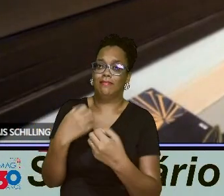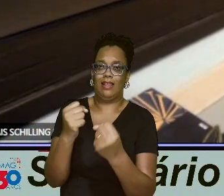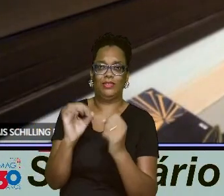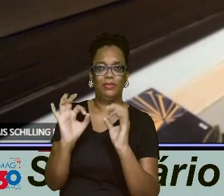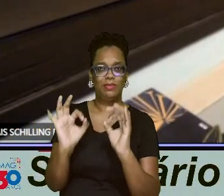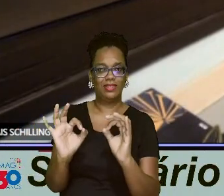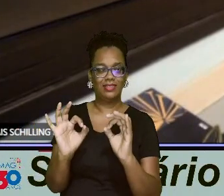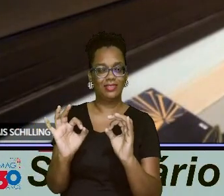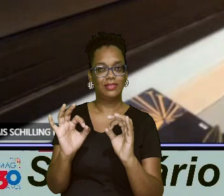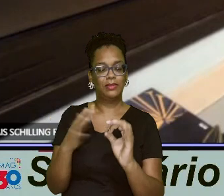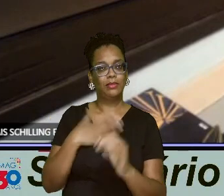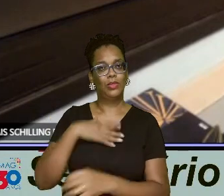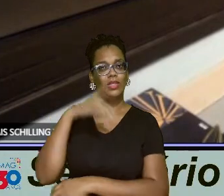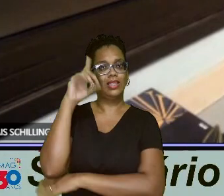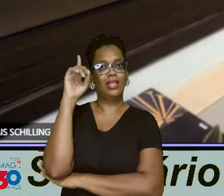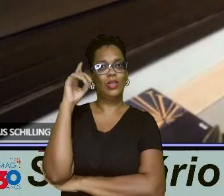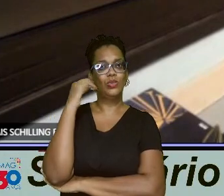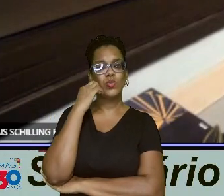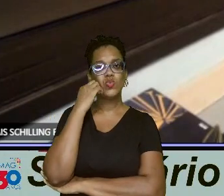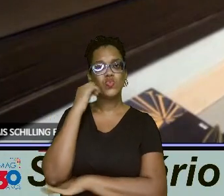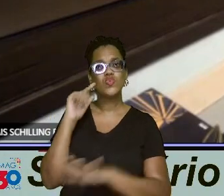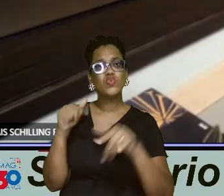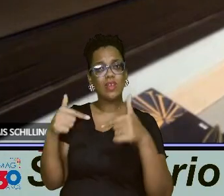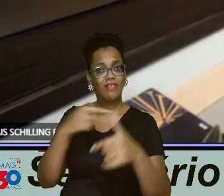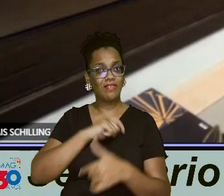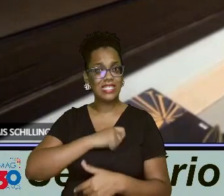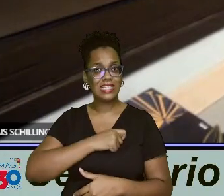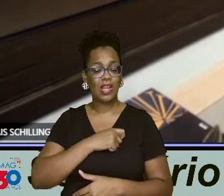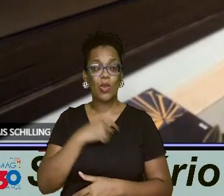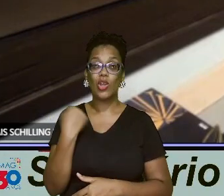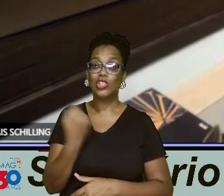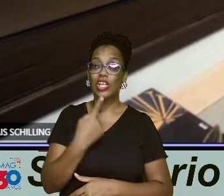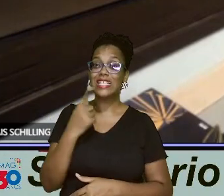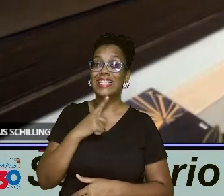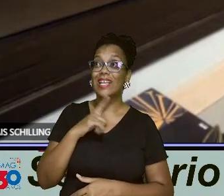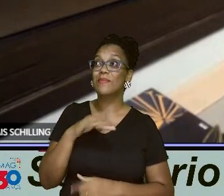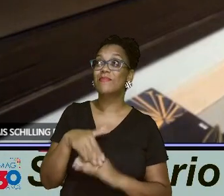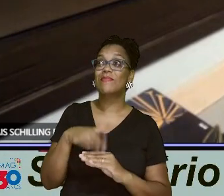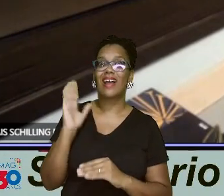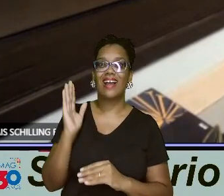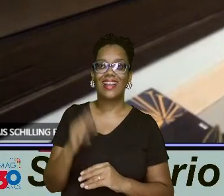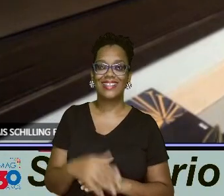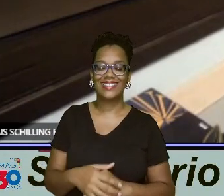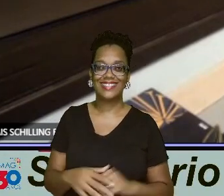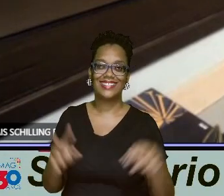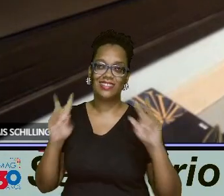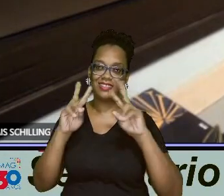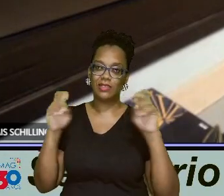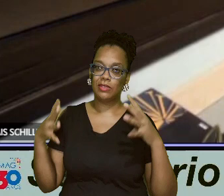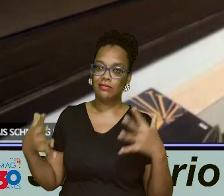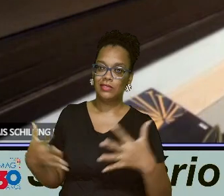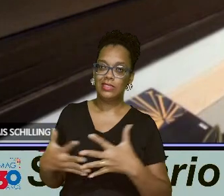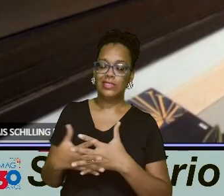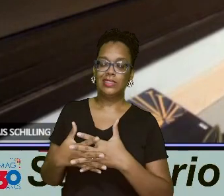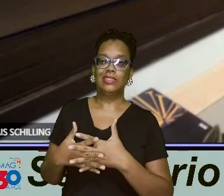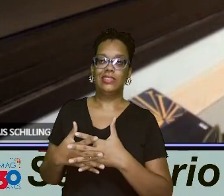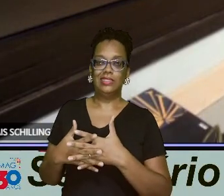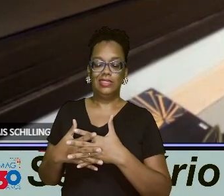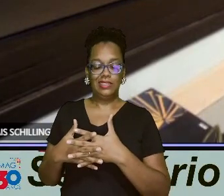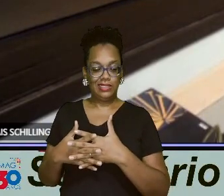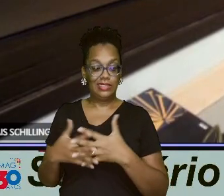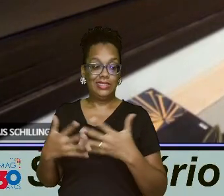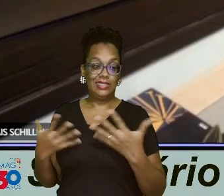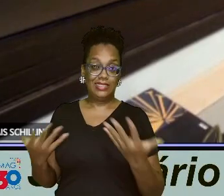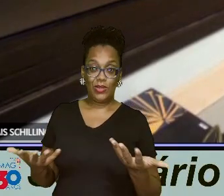né? Meu Deus do céu, execução fiscal é o que a gente mais tem. Em termos de congestionamento,